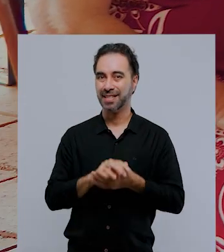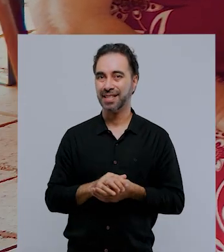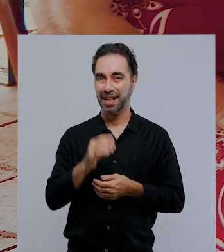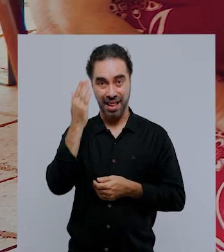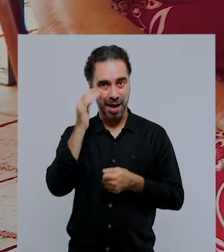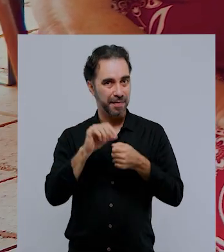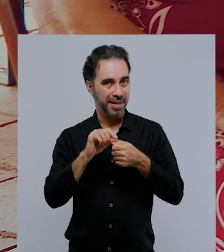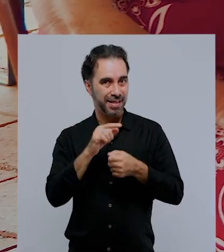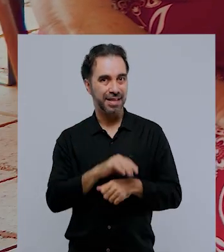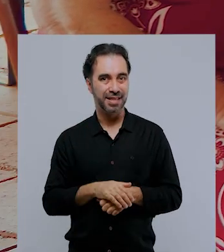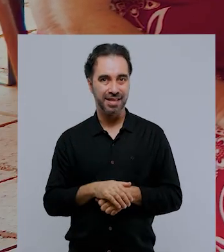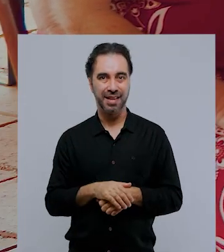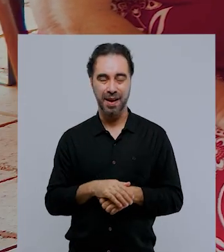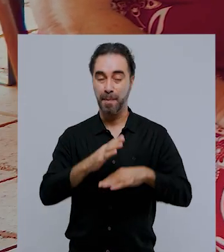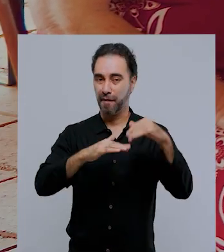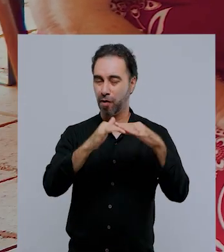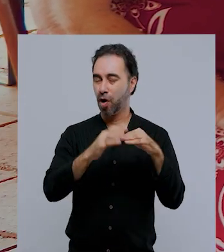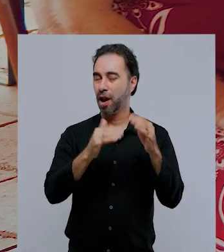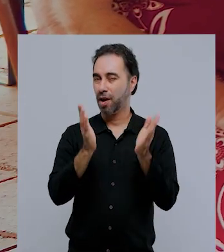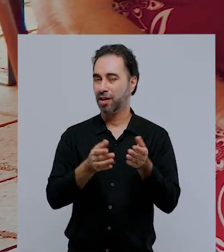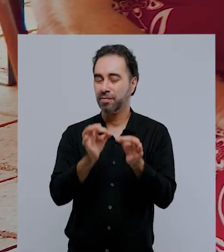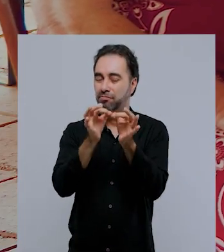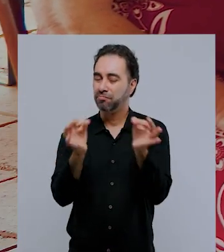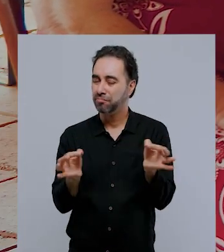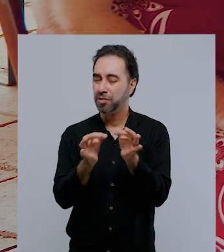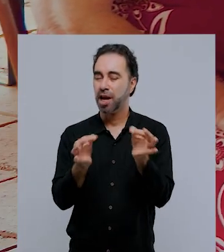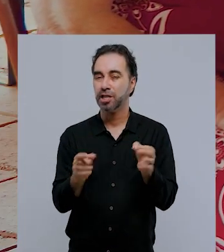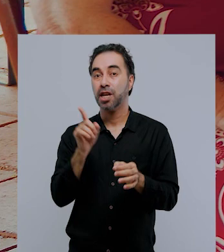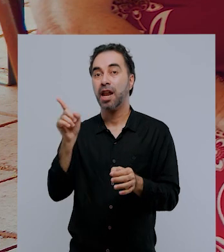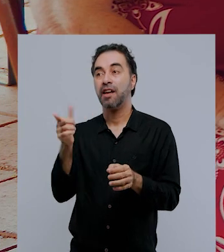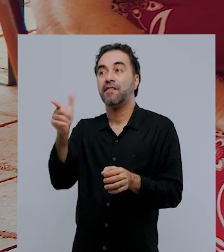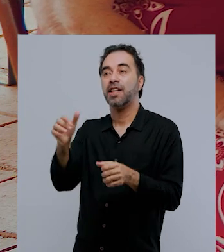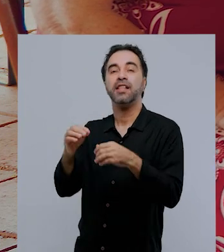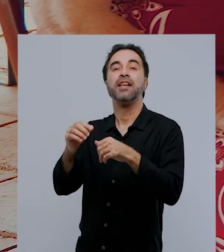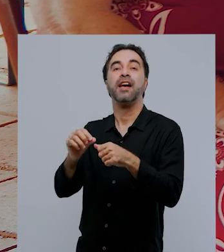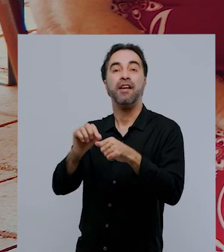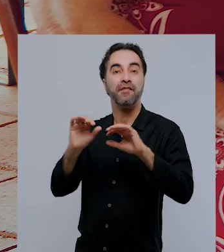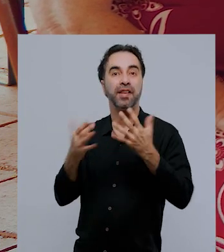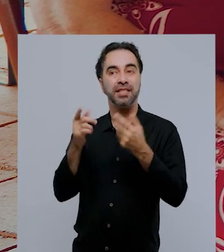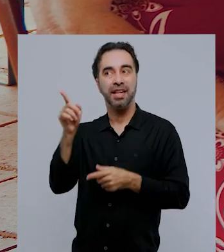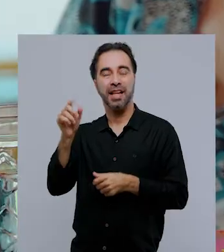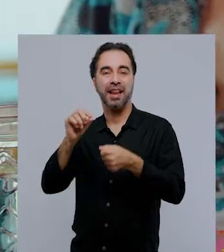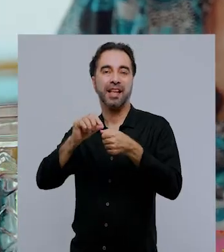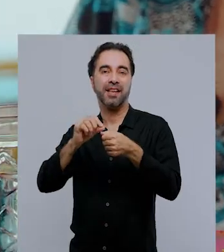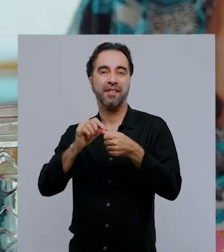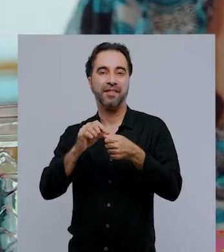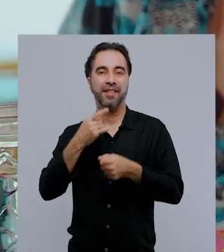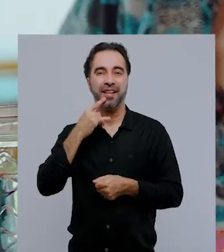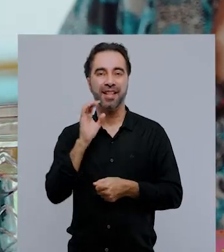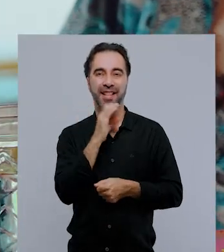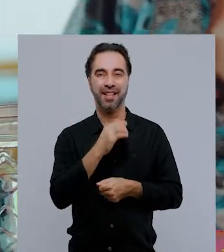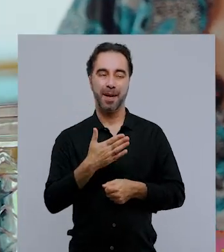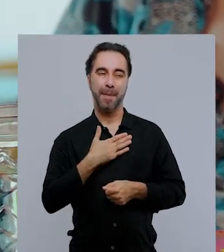Ela sabe, ela faz tudo certinho. Lá o povo do Murilo fizeram festa, ela que fez o quentão lá. Minha mãe só sabe